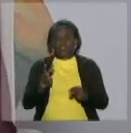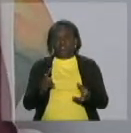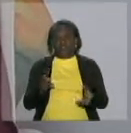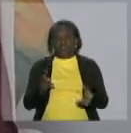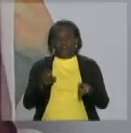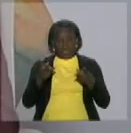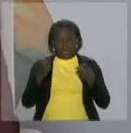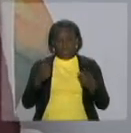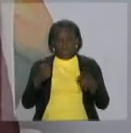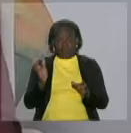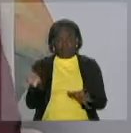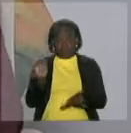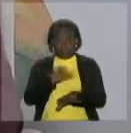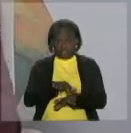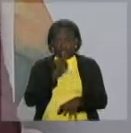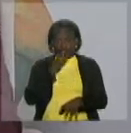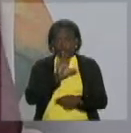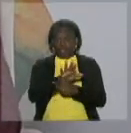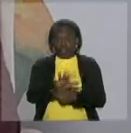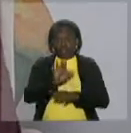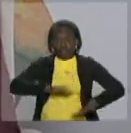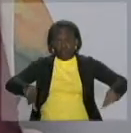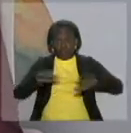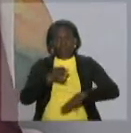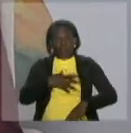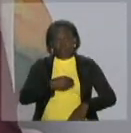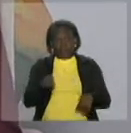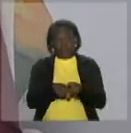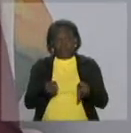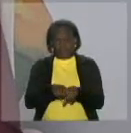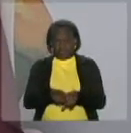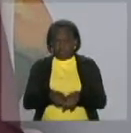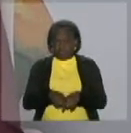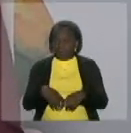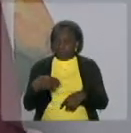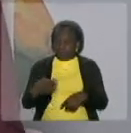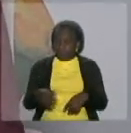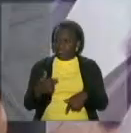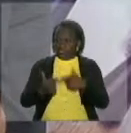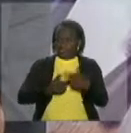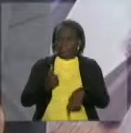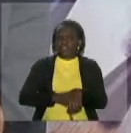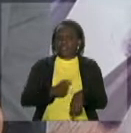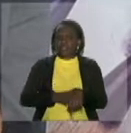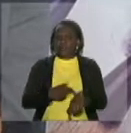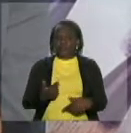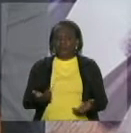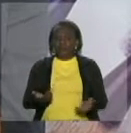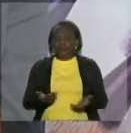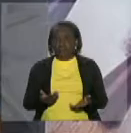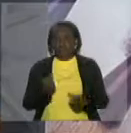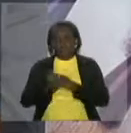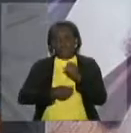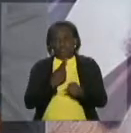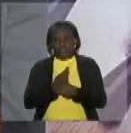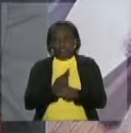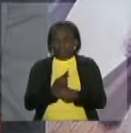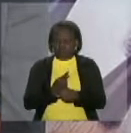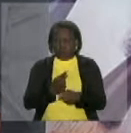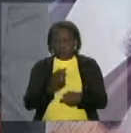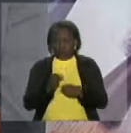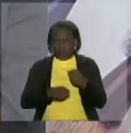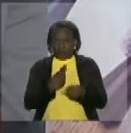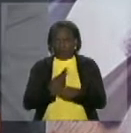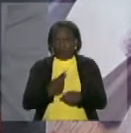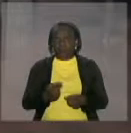que enxergar, que essa inclusão ela é benéfica para os seus filhos também. Com certeza. Foi um trabalho de quanto tempo? Um